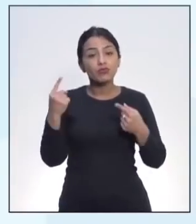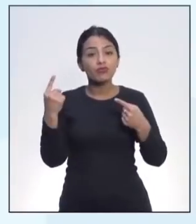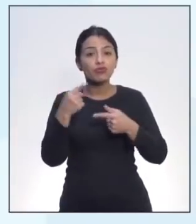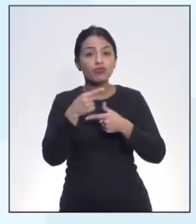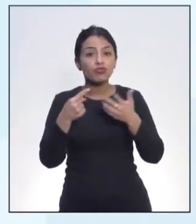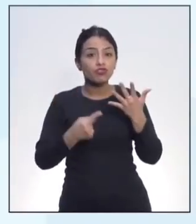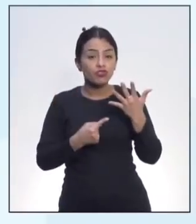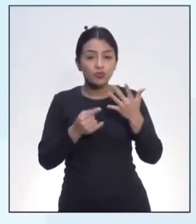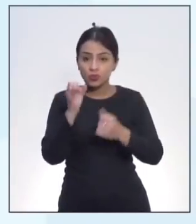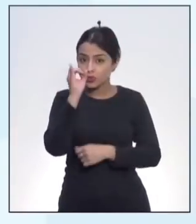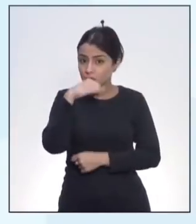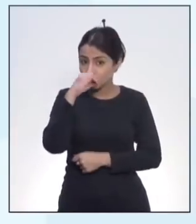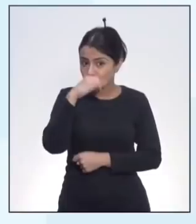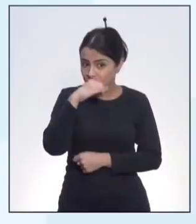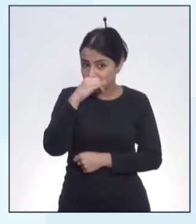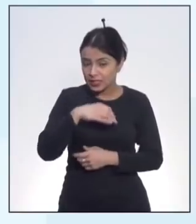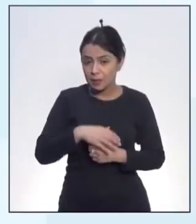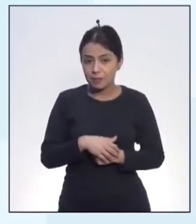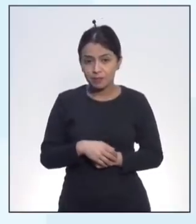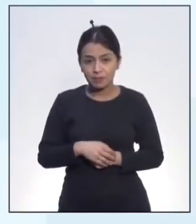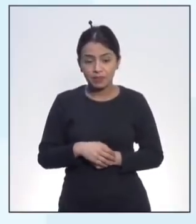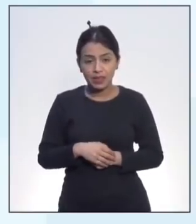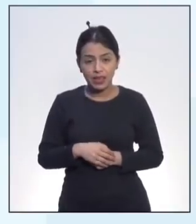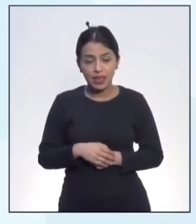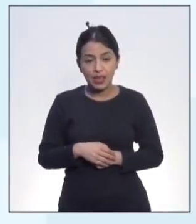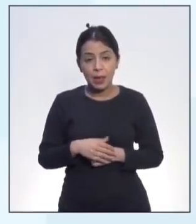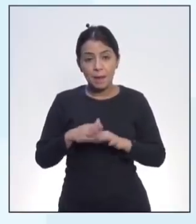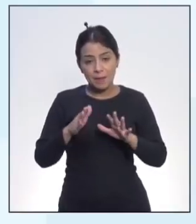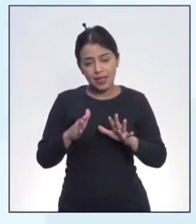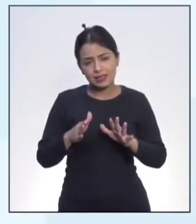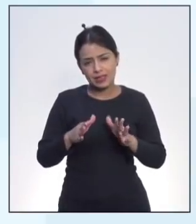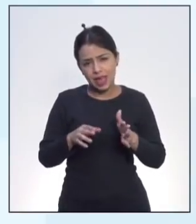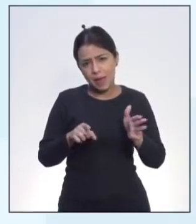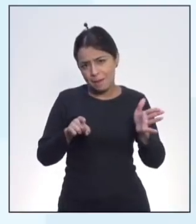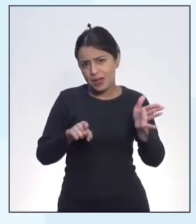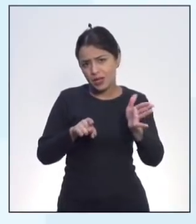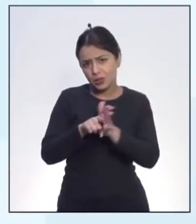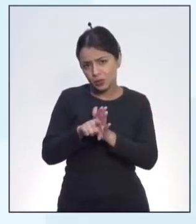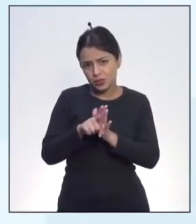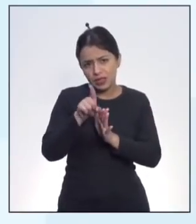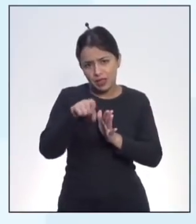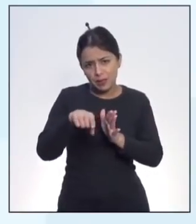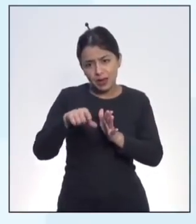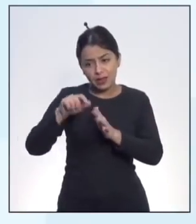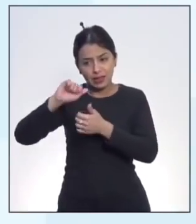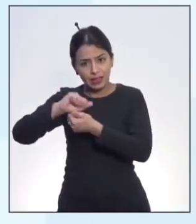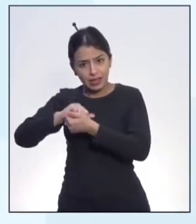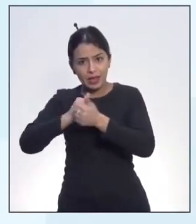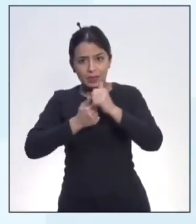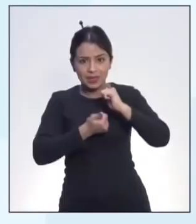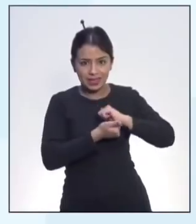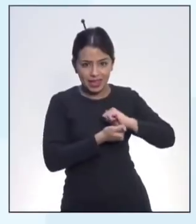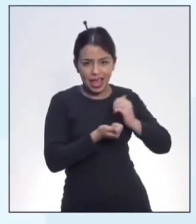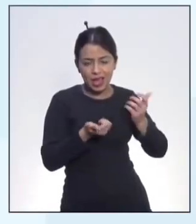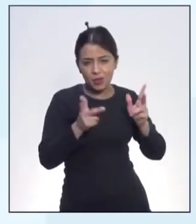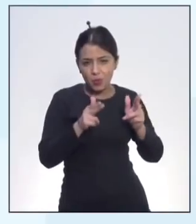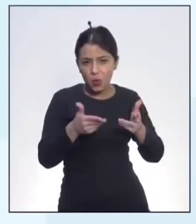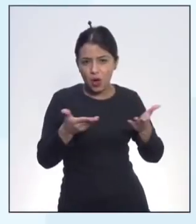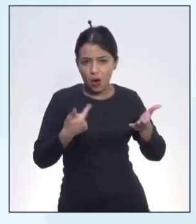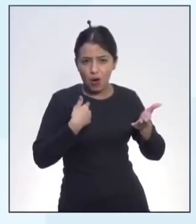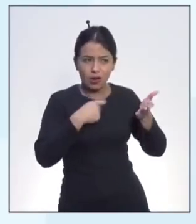por habitante. Mas como a pergunta é para fazer a conversão em gramas, nós temos isso aí que a gente fez na lousa, tá? 1 quilograma são